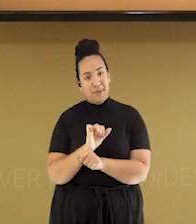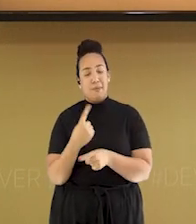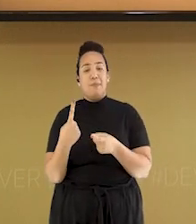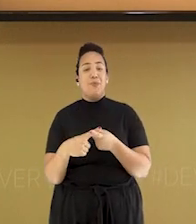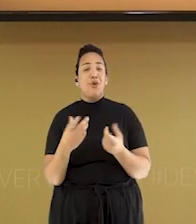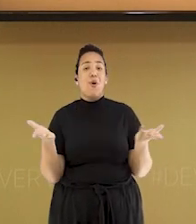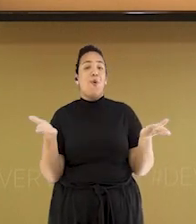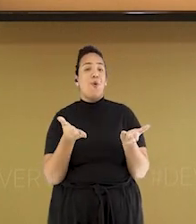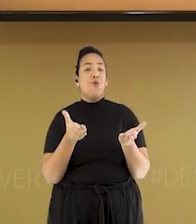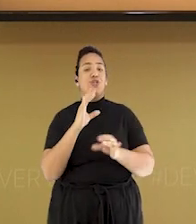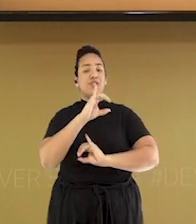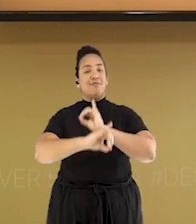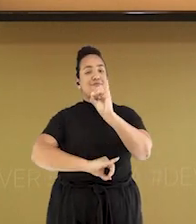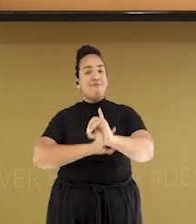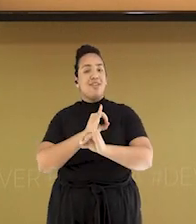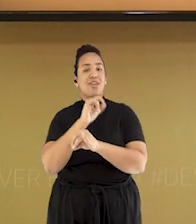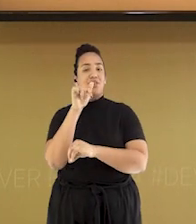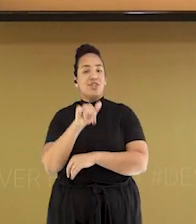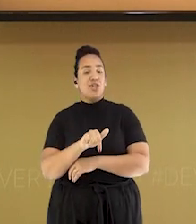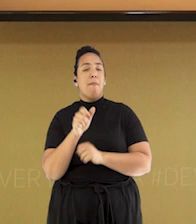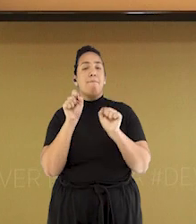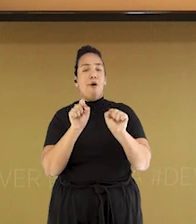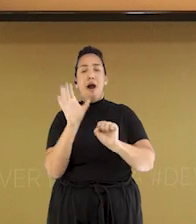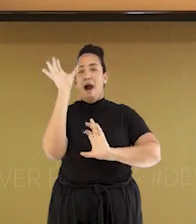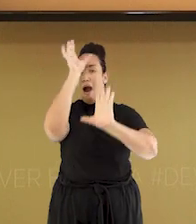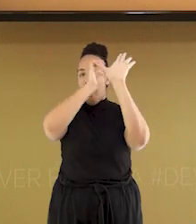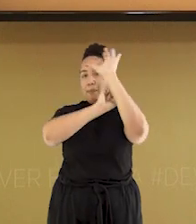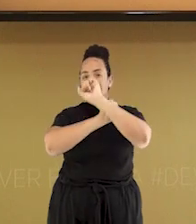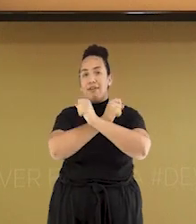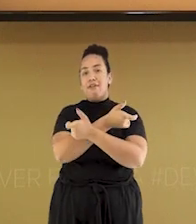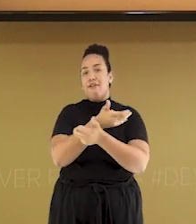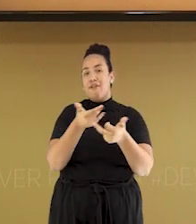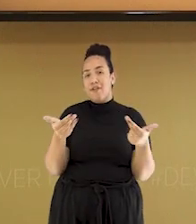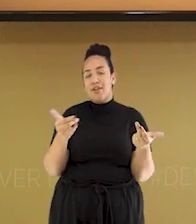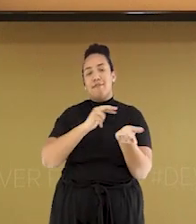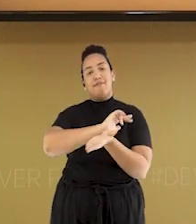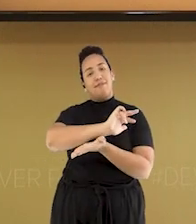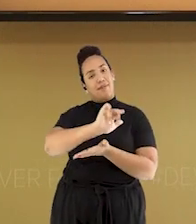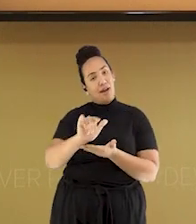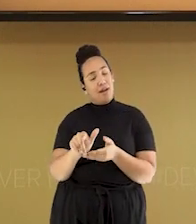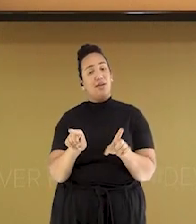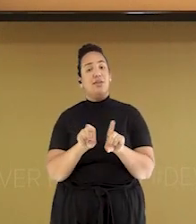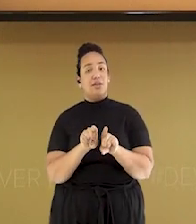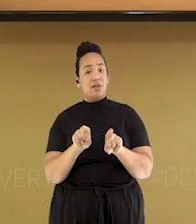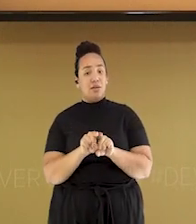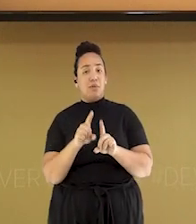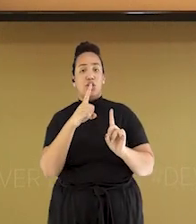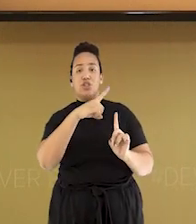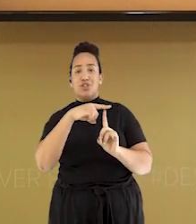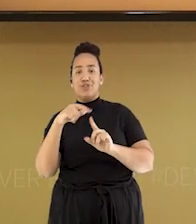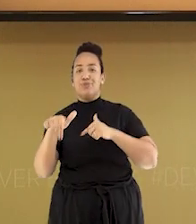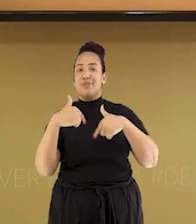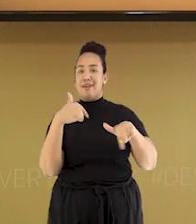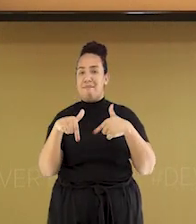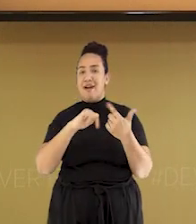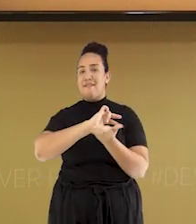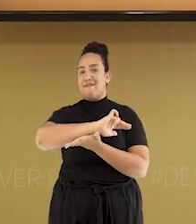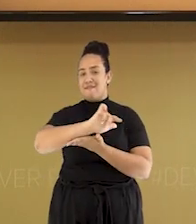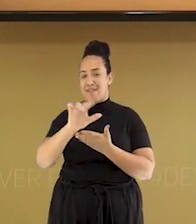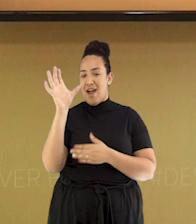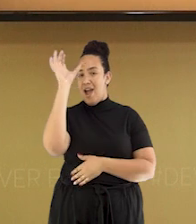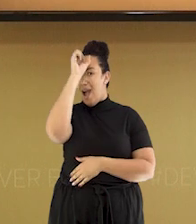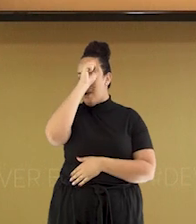da internet, as pessoas podem aprender muitas coisas e oferecerem diversos tipos de trabalho. Além